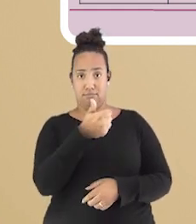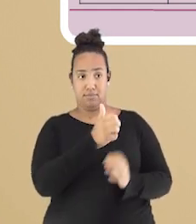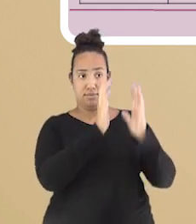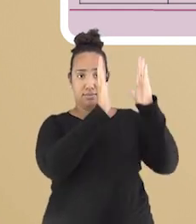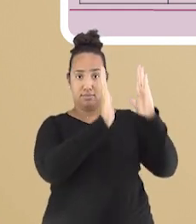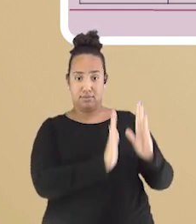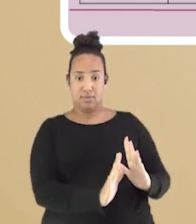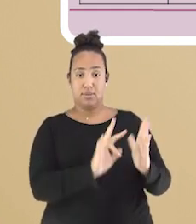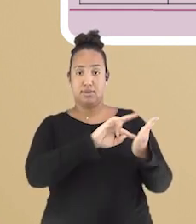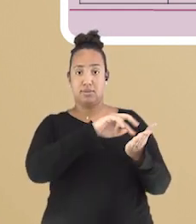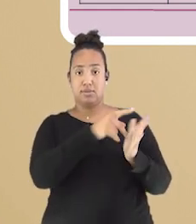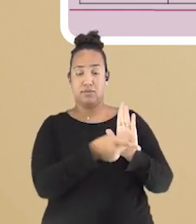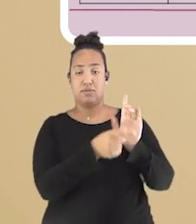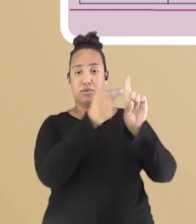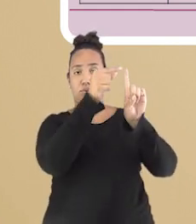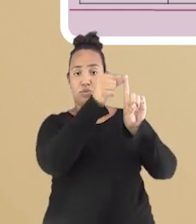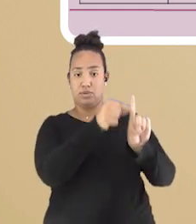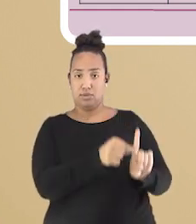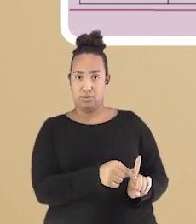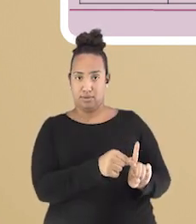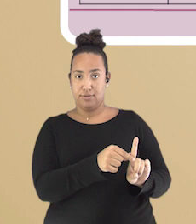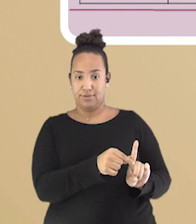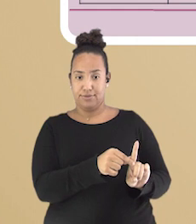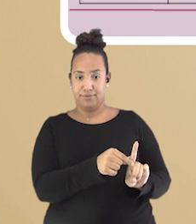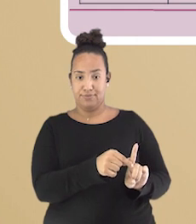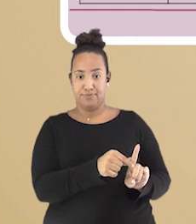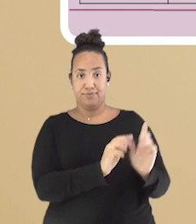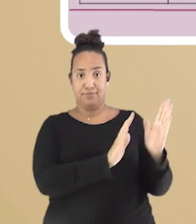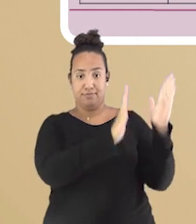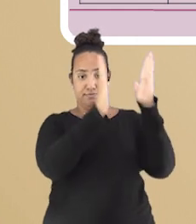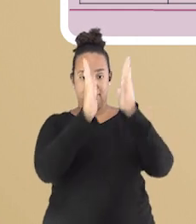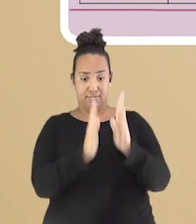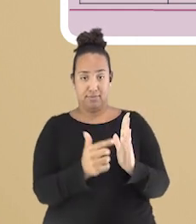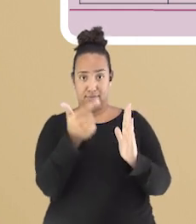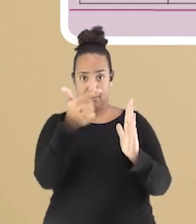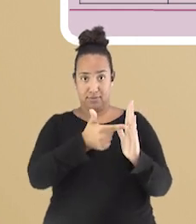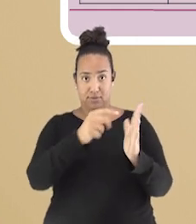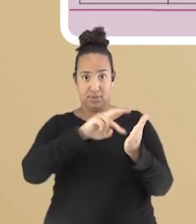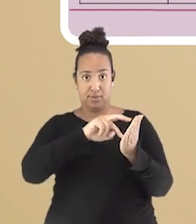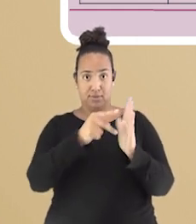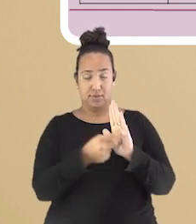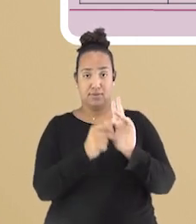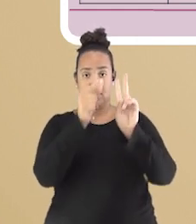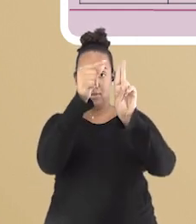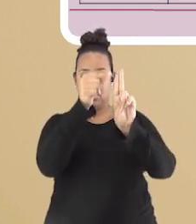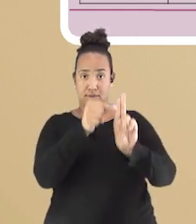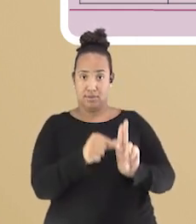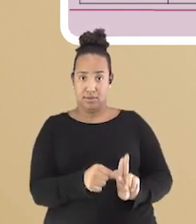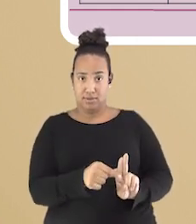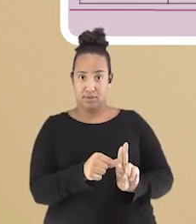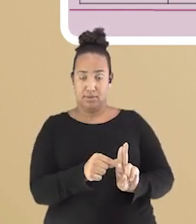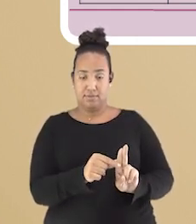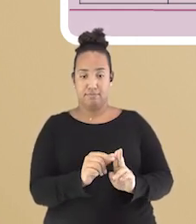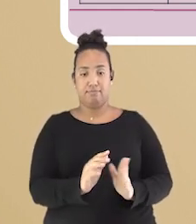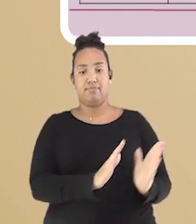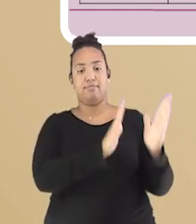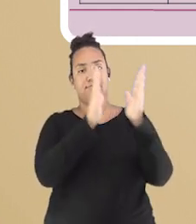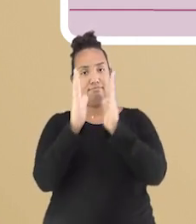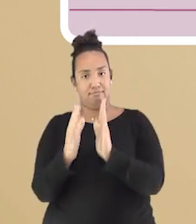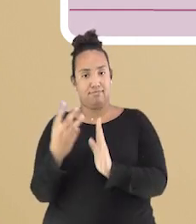equivale às unidades. A segunda ordem equivale às dezenas. E assim por